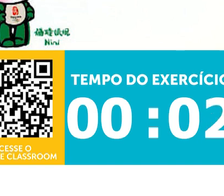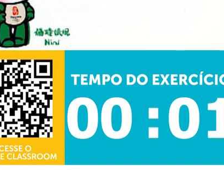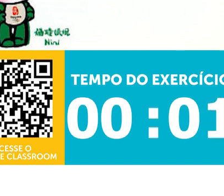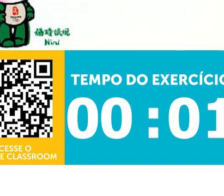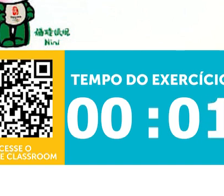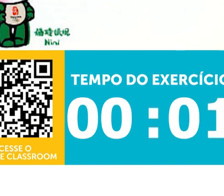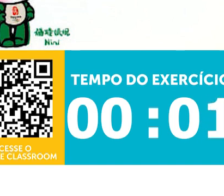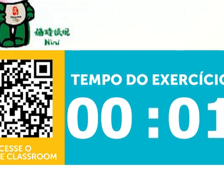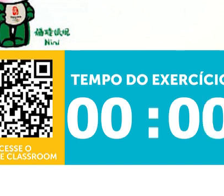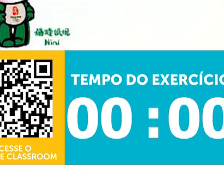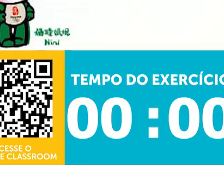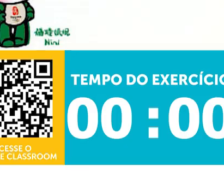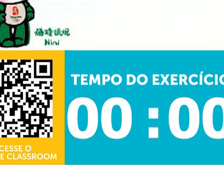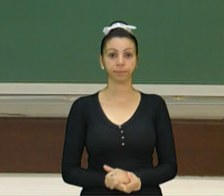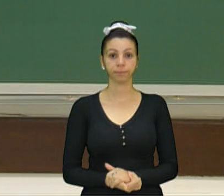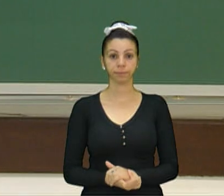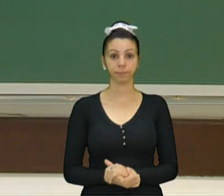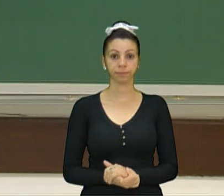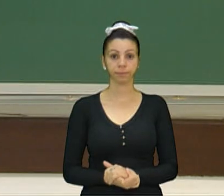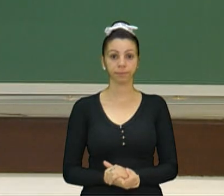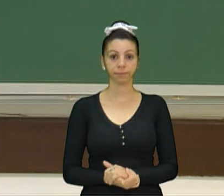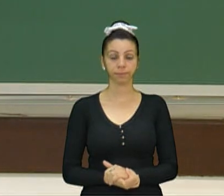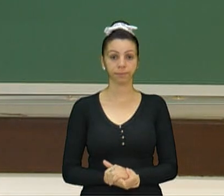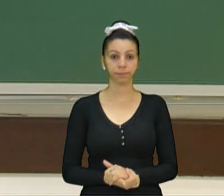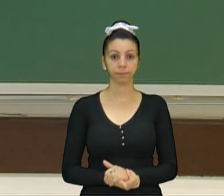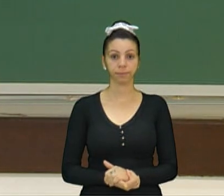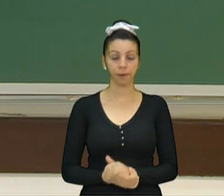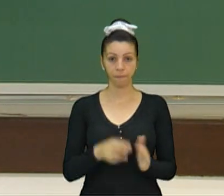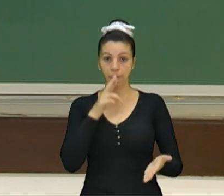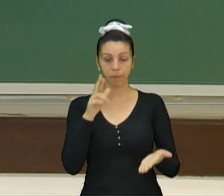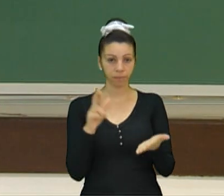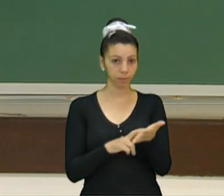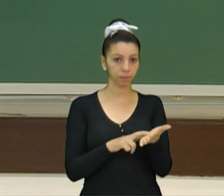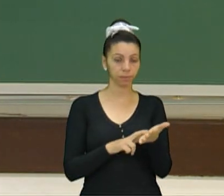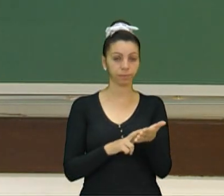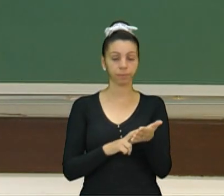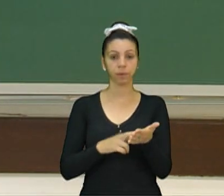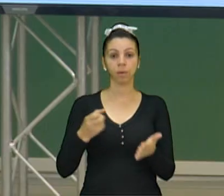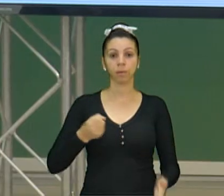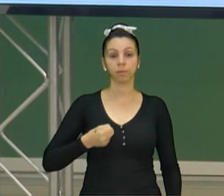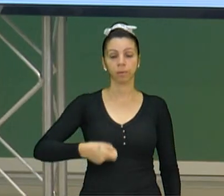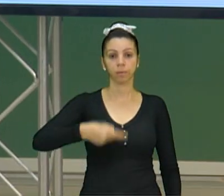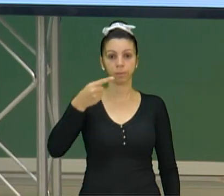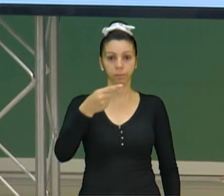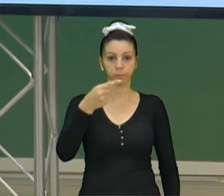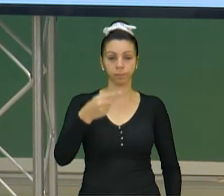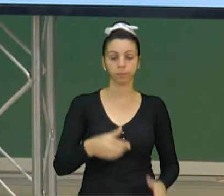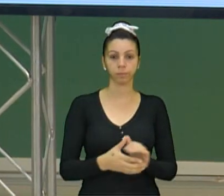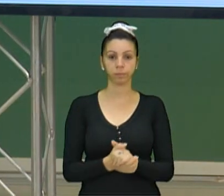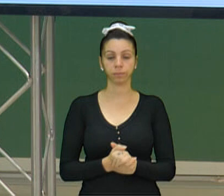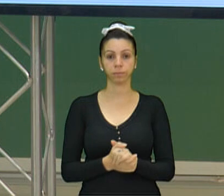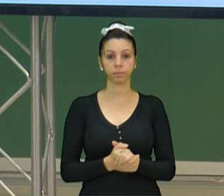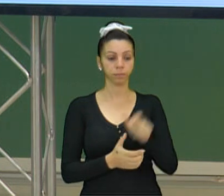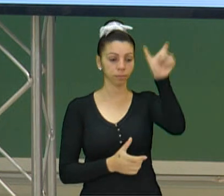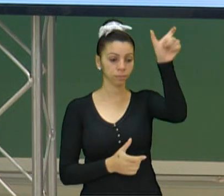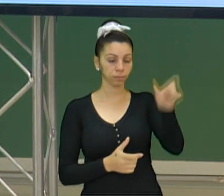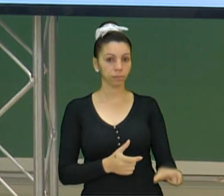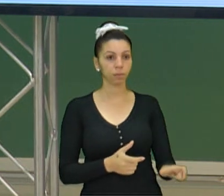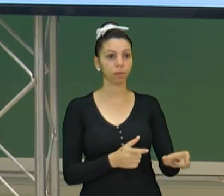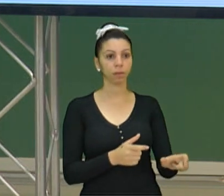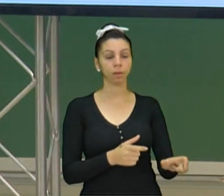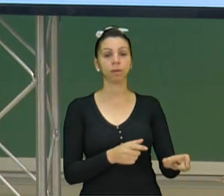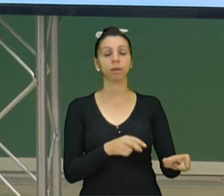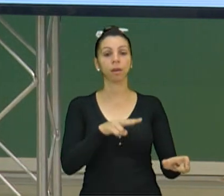Então vamos ver as nossas respostas aqui, olha. Number one. Vinicius and Tom are Rio's